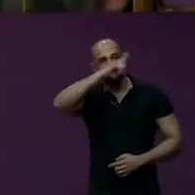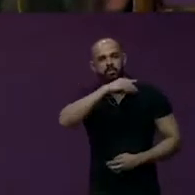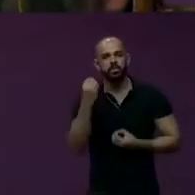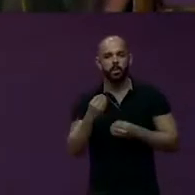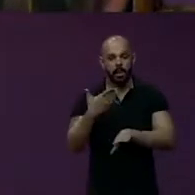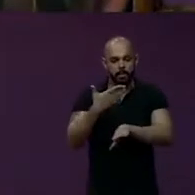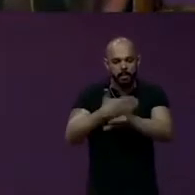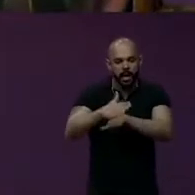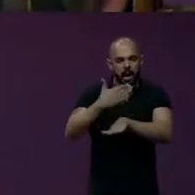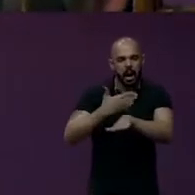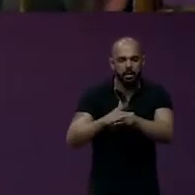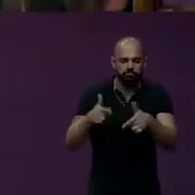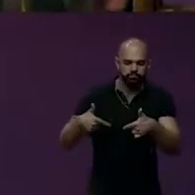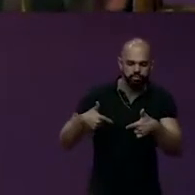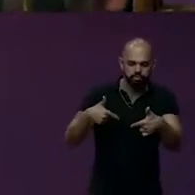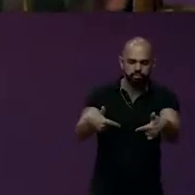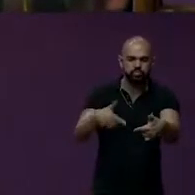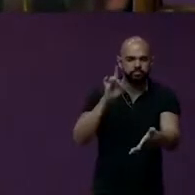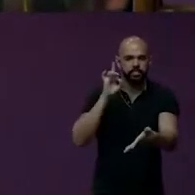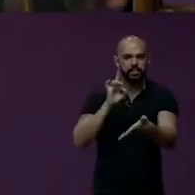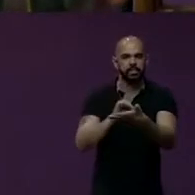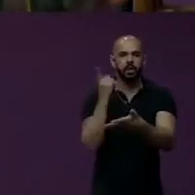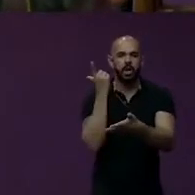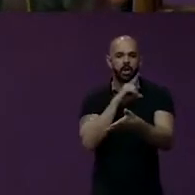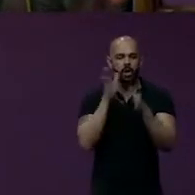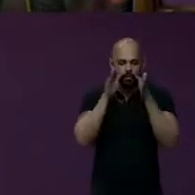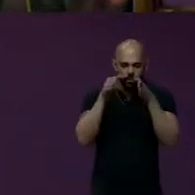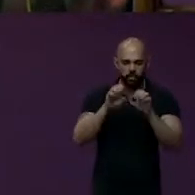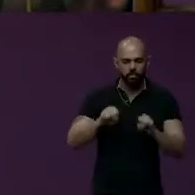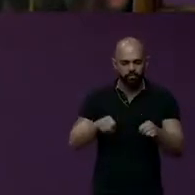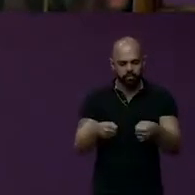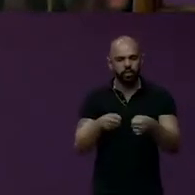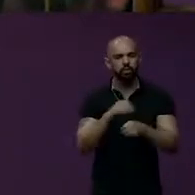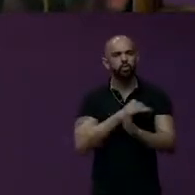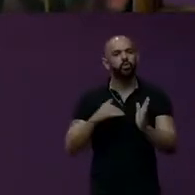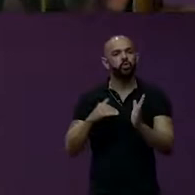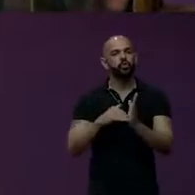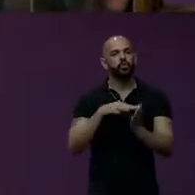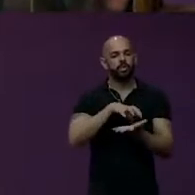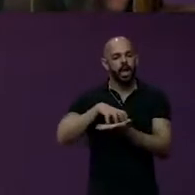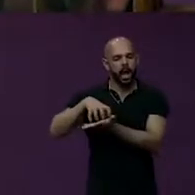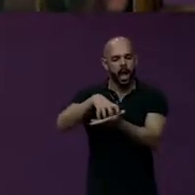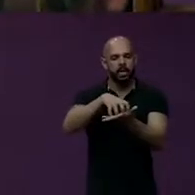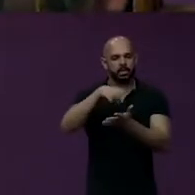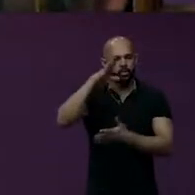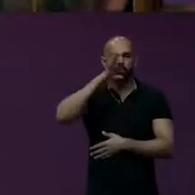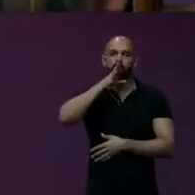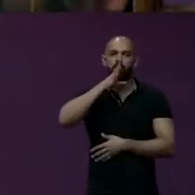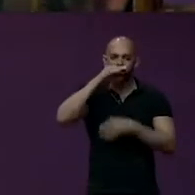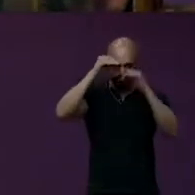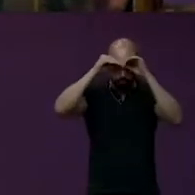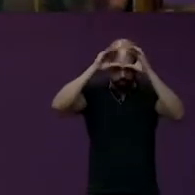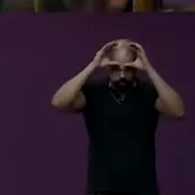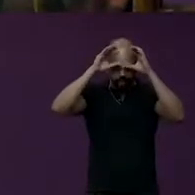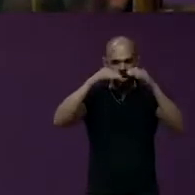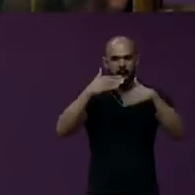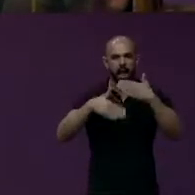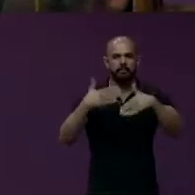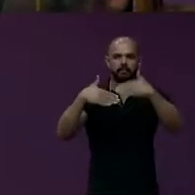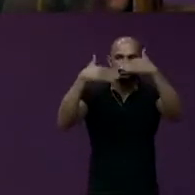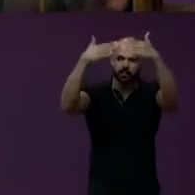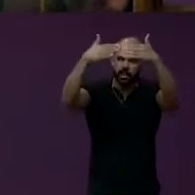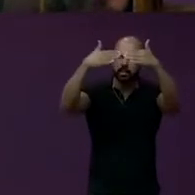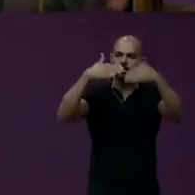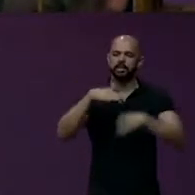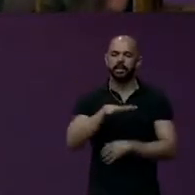na prática nós termos realmente uma convergência de todos os campos do conhecimento para avançar,